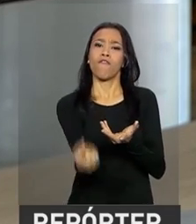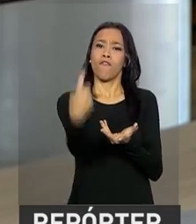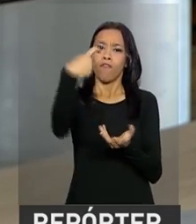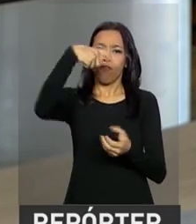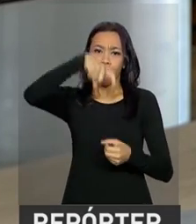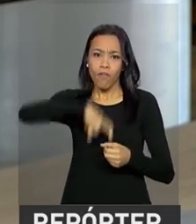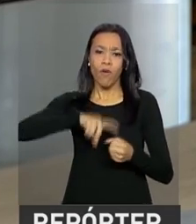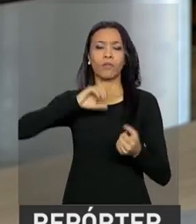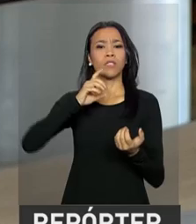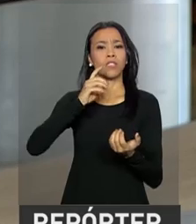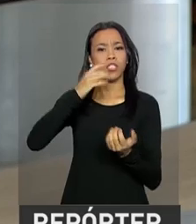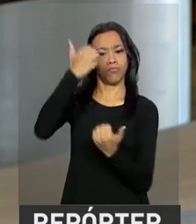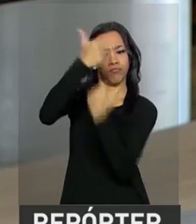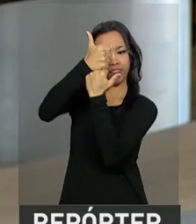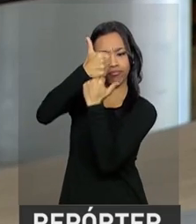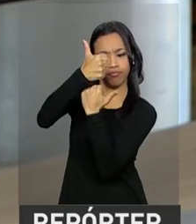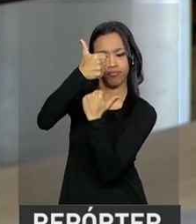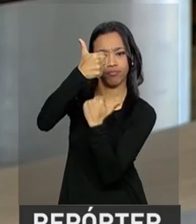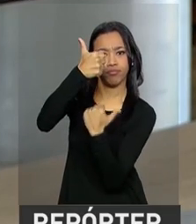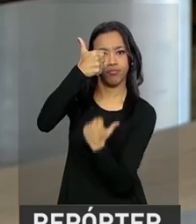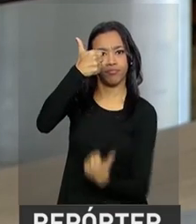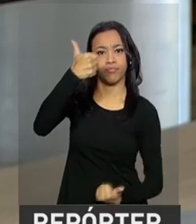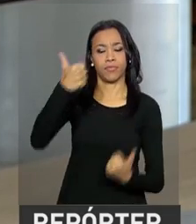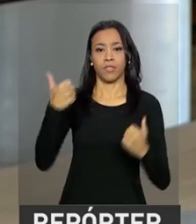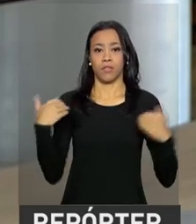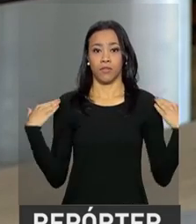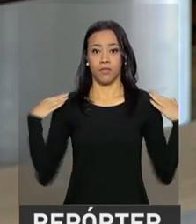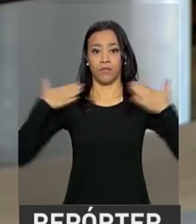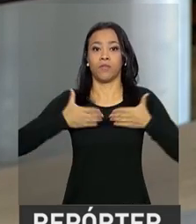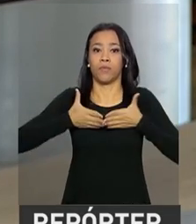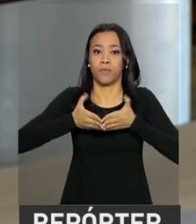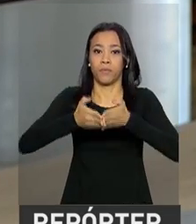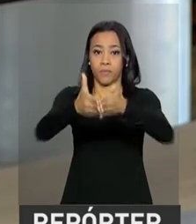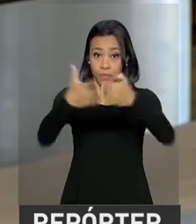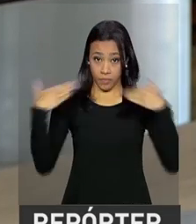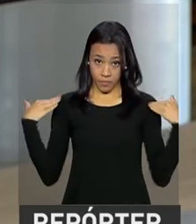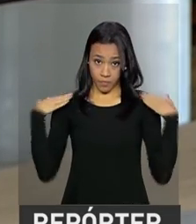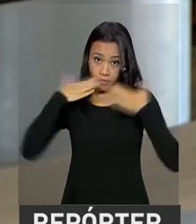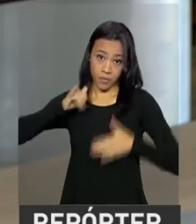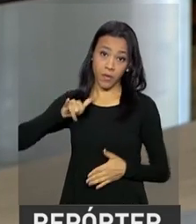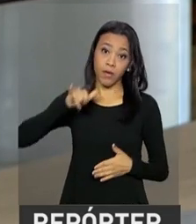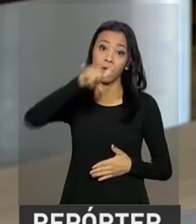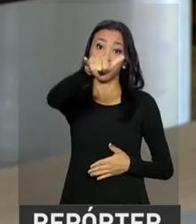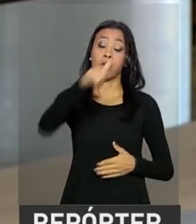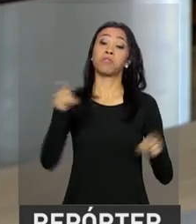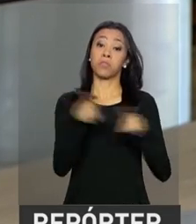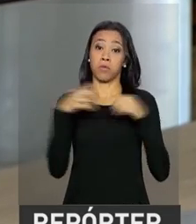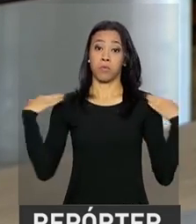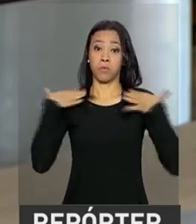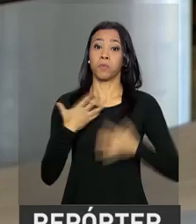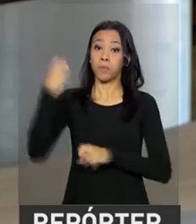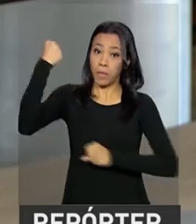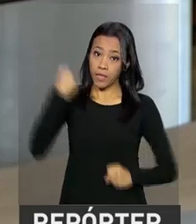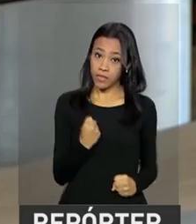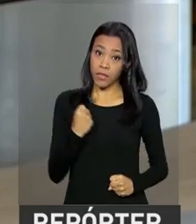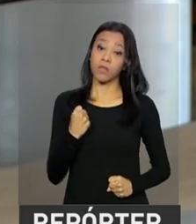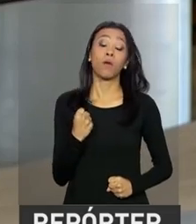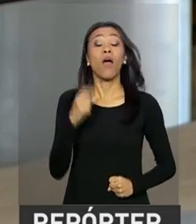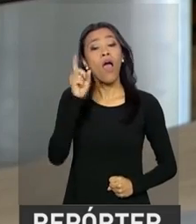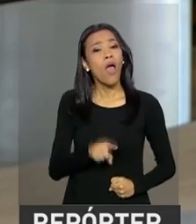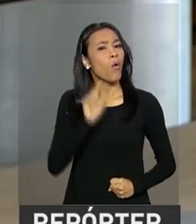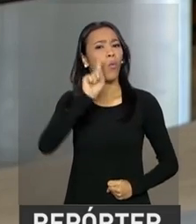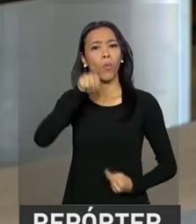competências pelos comandantes da Marinha da Aeronáutica e do exército a expectativa por aqui é que seja